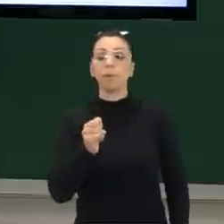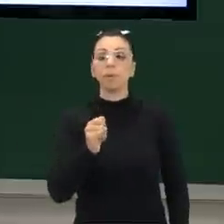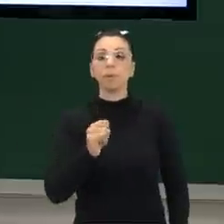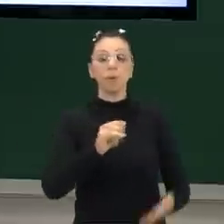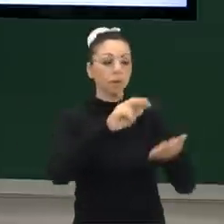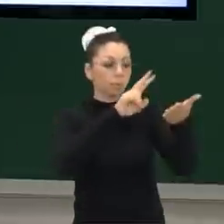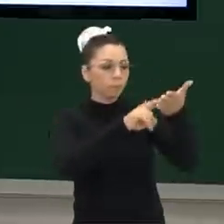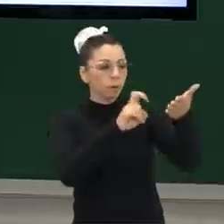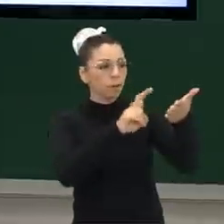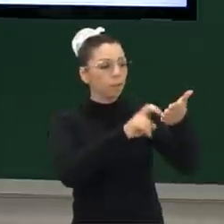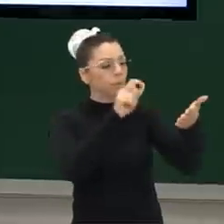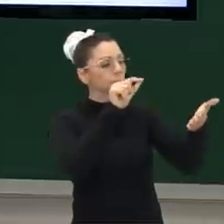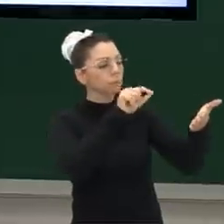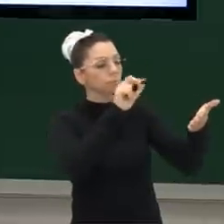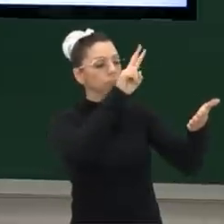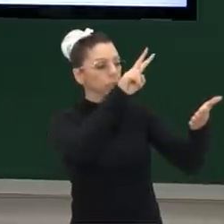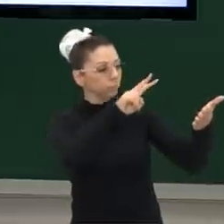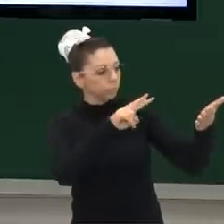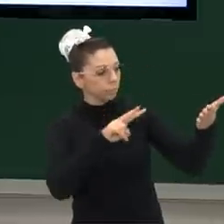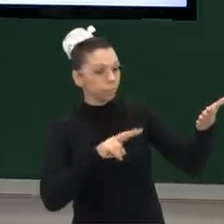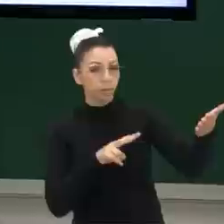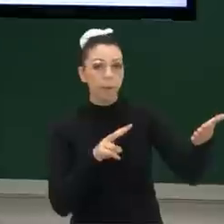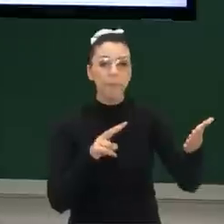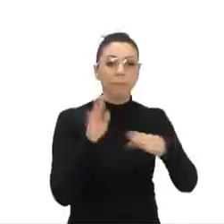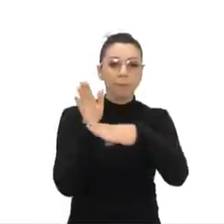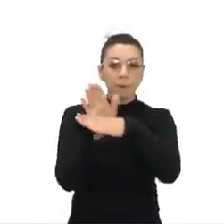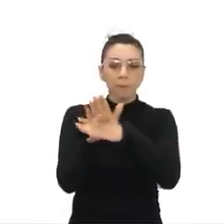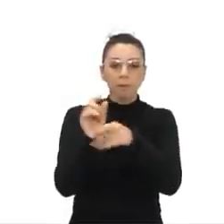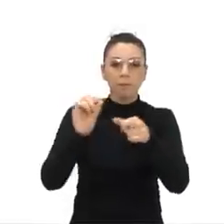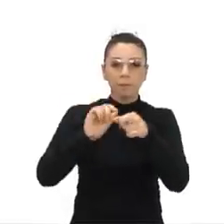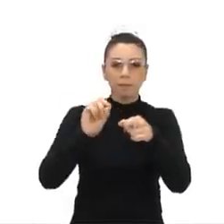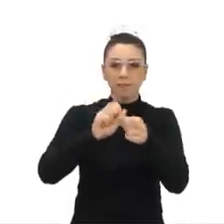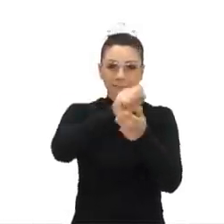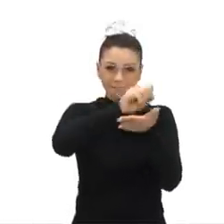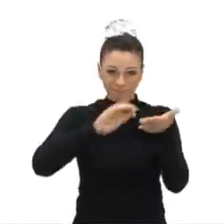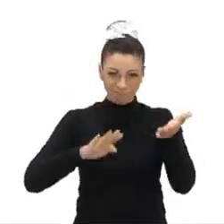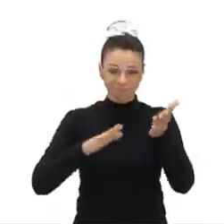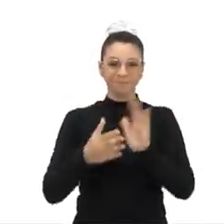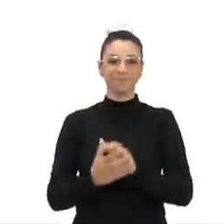listinha, o seu vocabulário, para te ajudar a fazer o exercício.